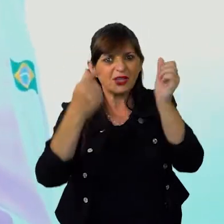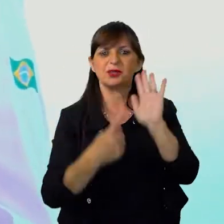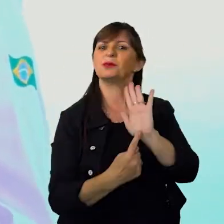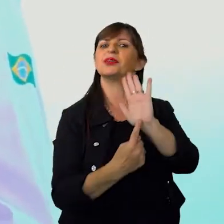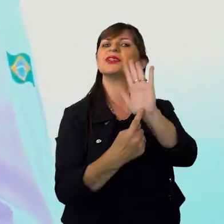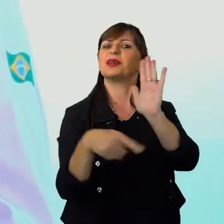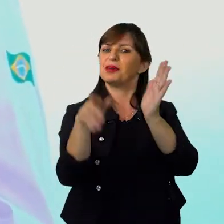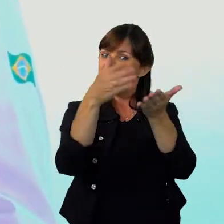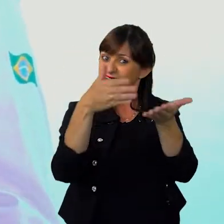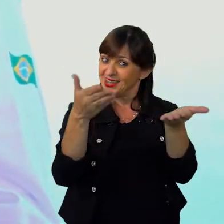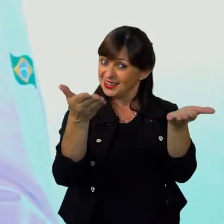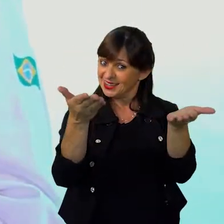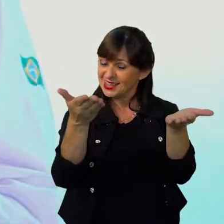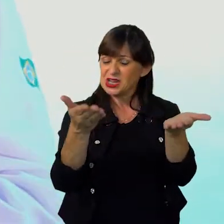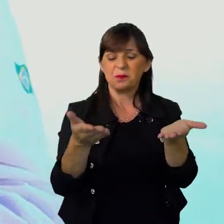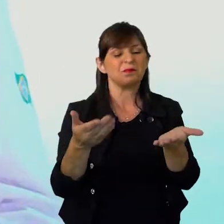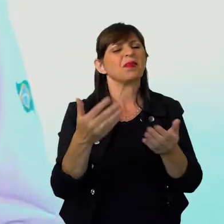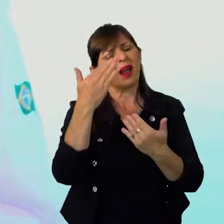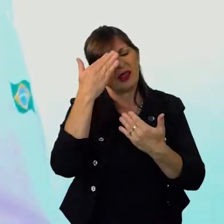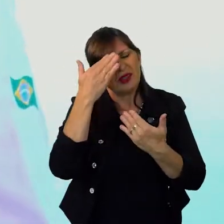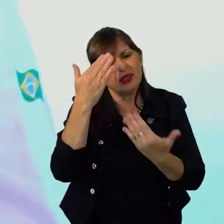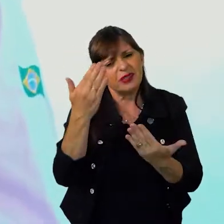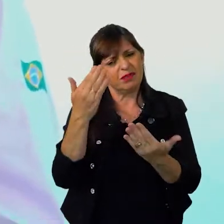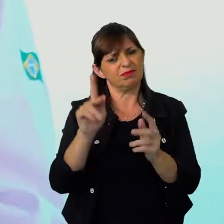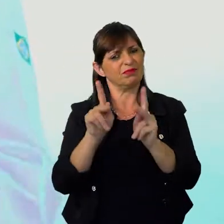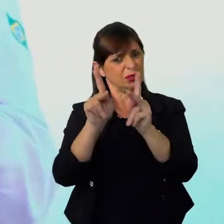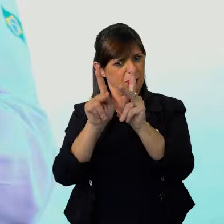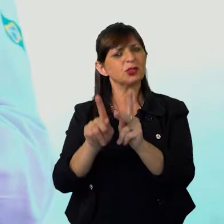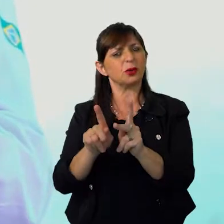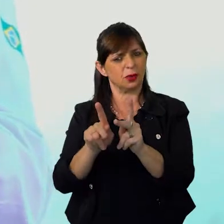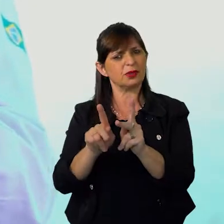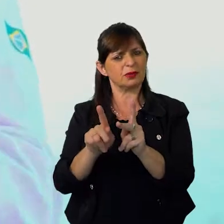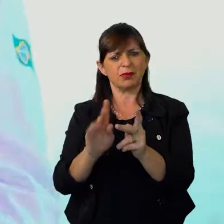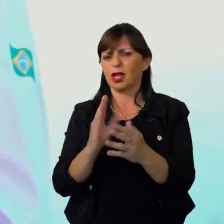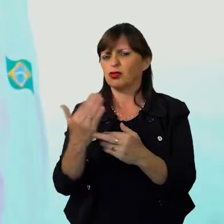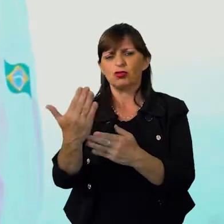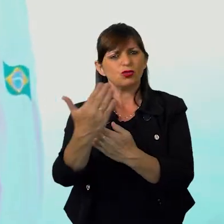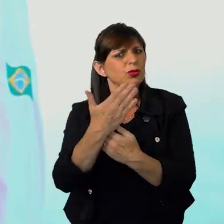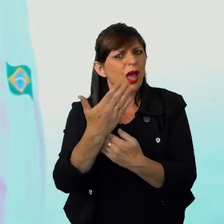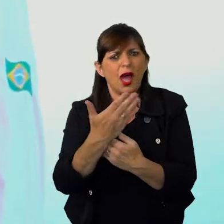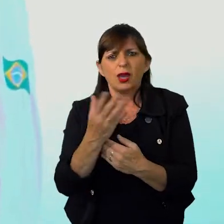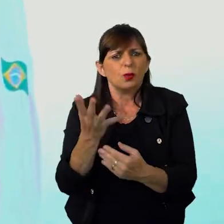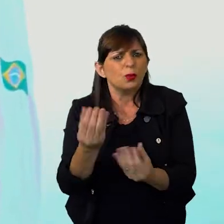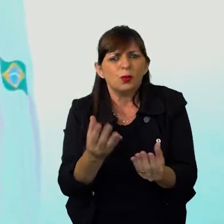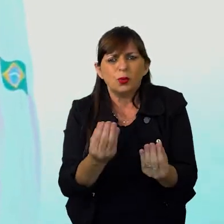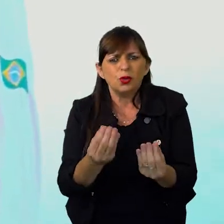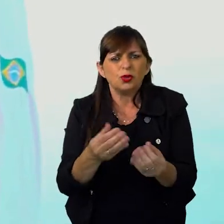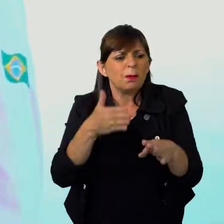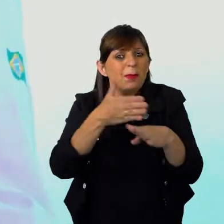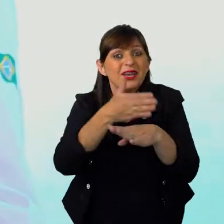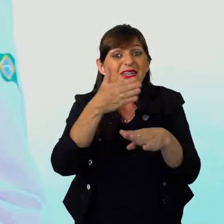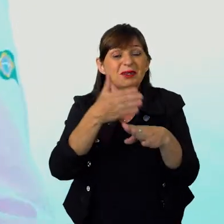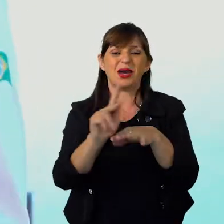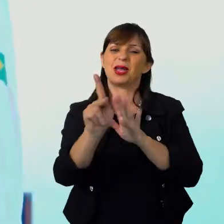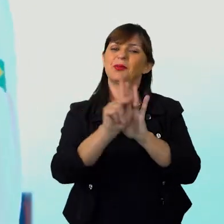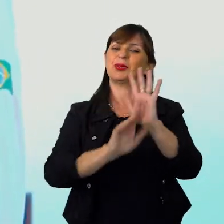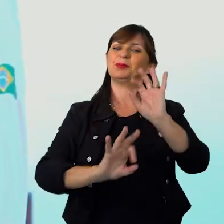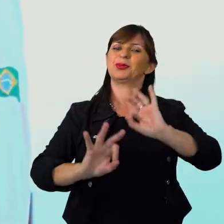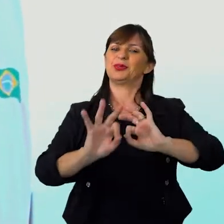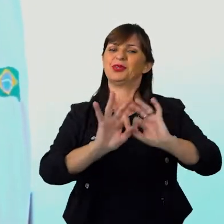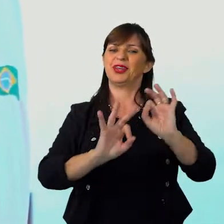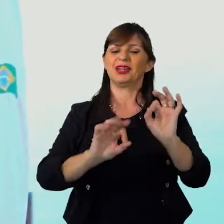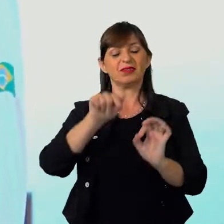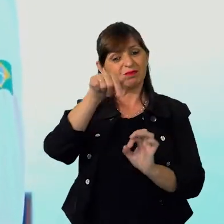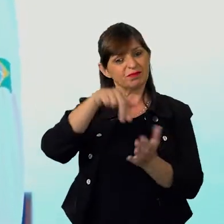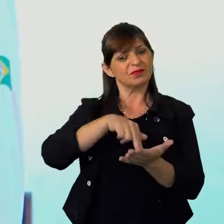essas pessoas que também colaboraram para nós estamos aqui mostrar para vocês esse momento lá no Salto